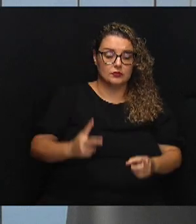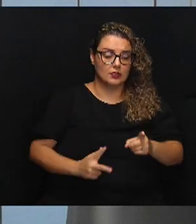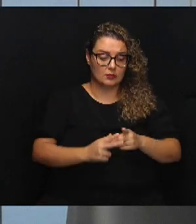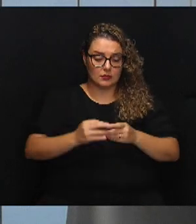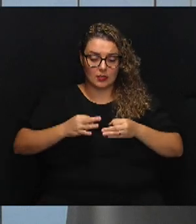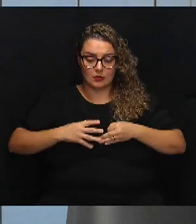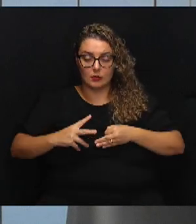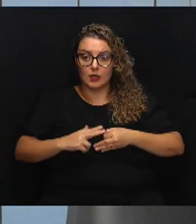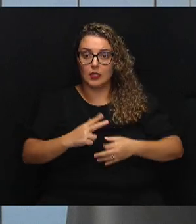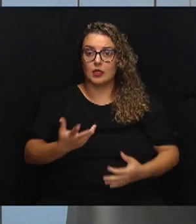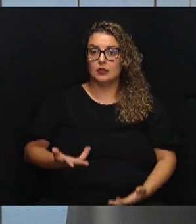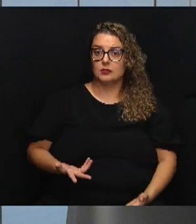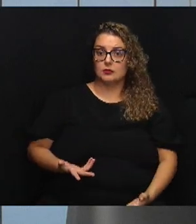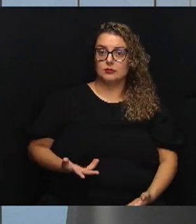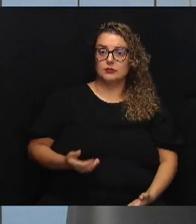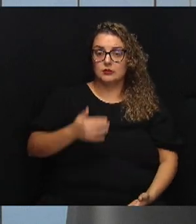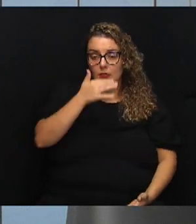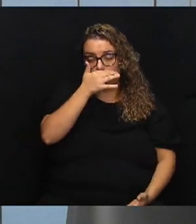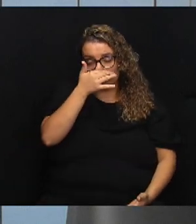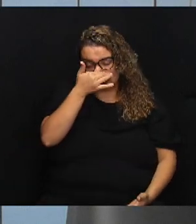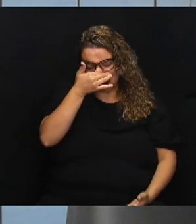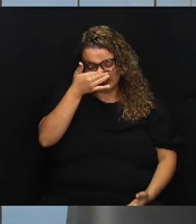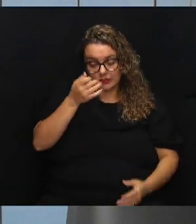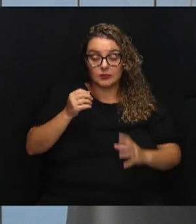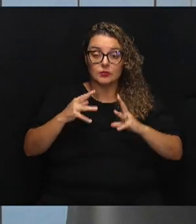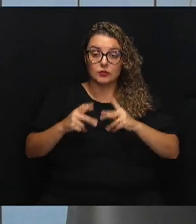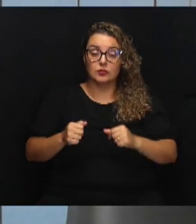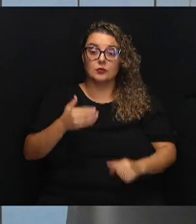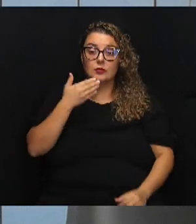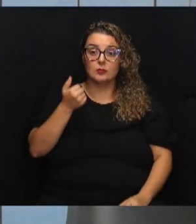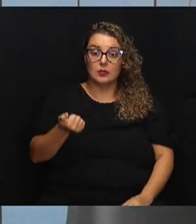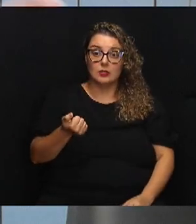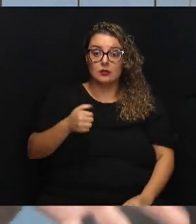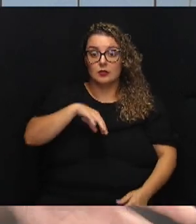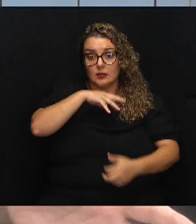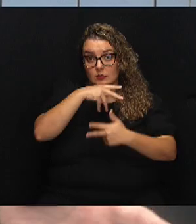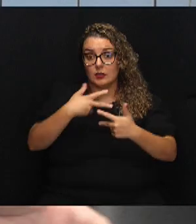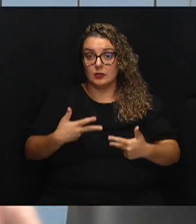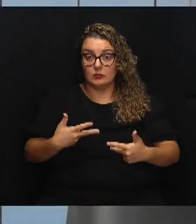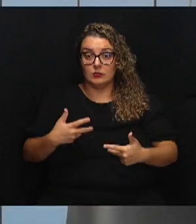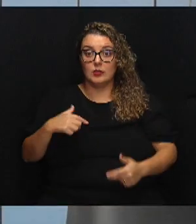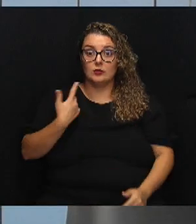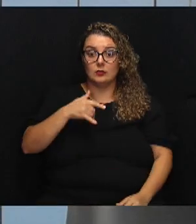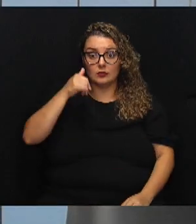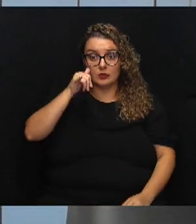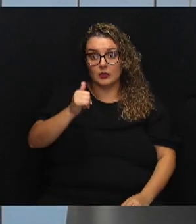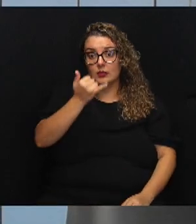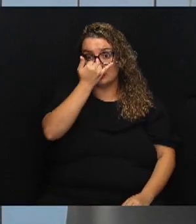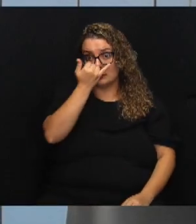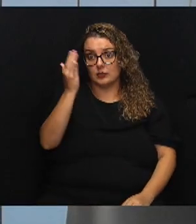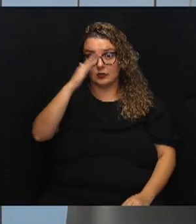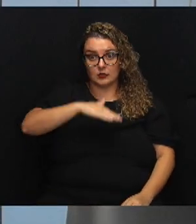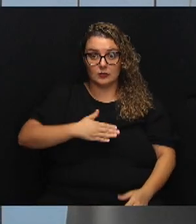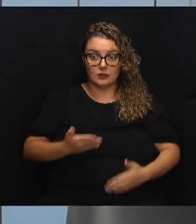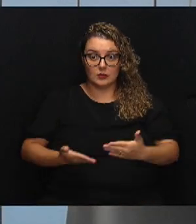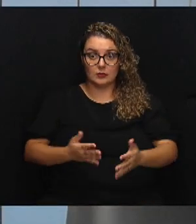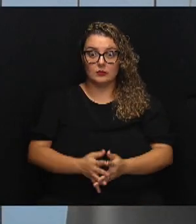castração... tudo que for para a gente melhorar para os animais aí, a gente vai prevenir os maus tratos.